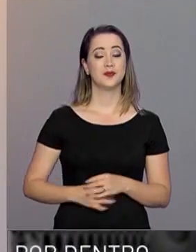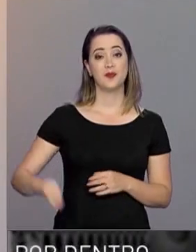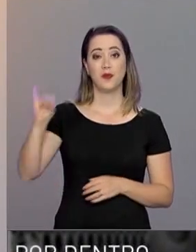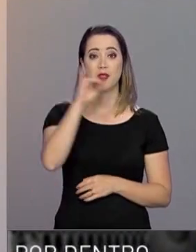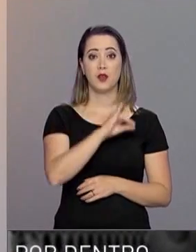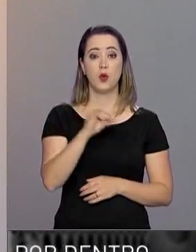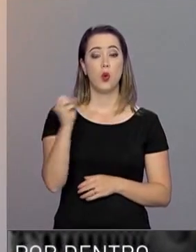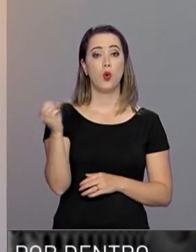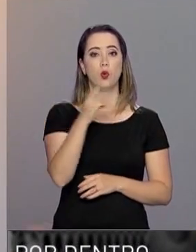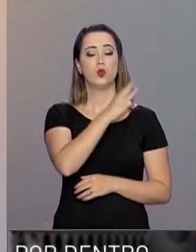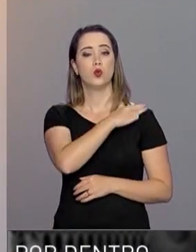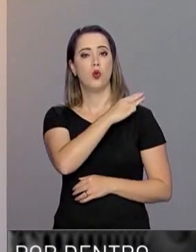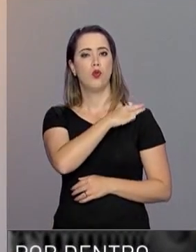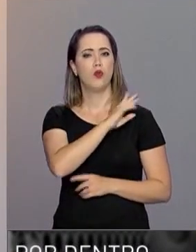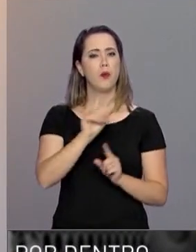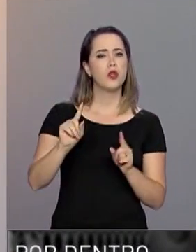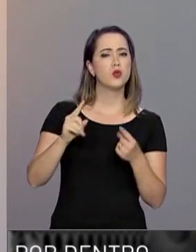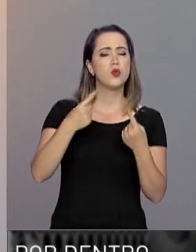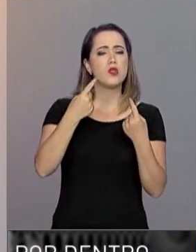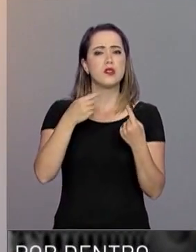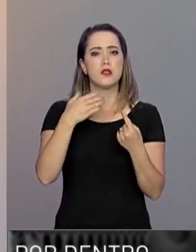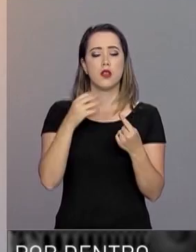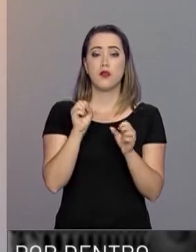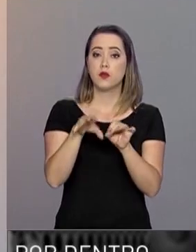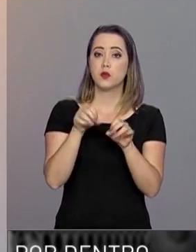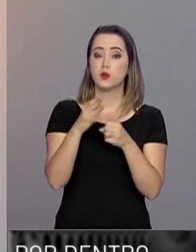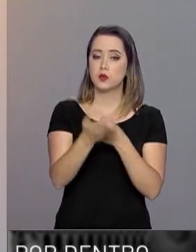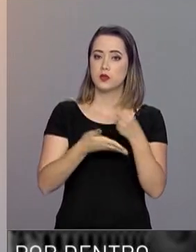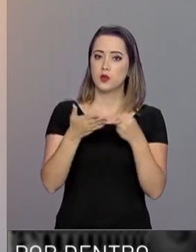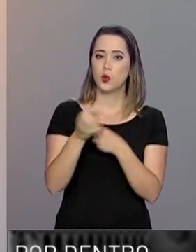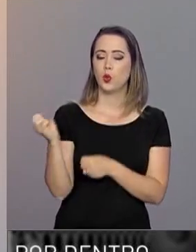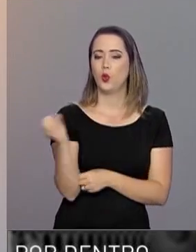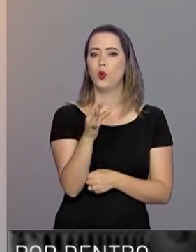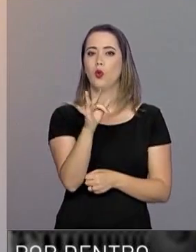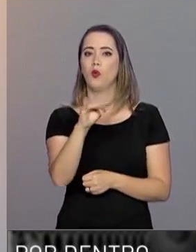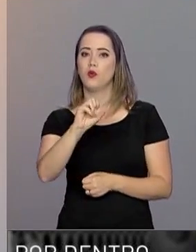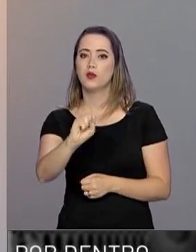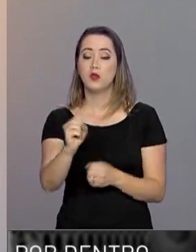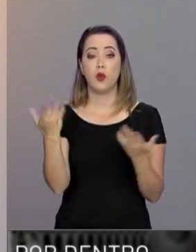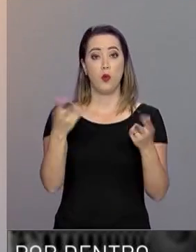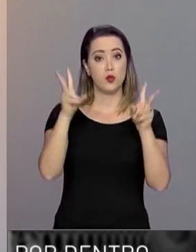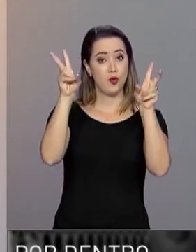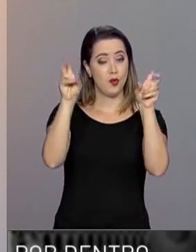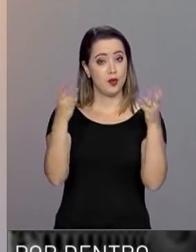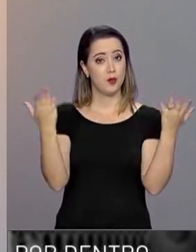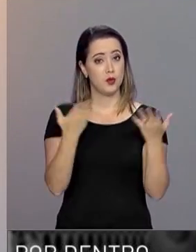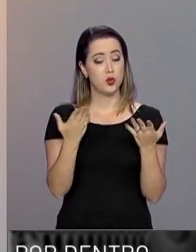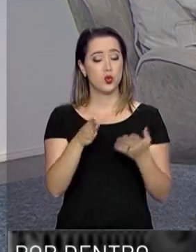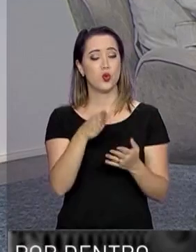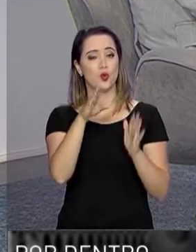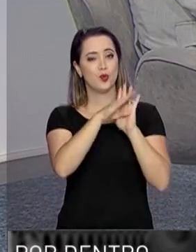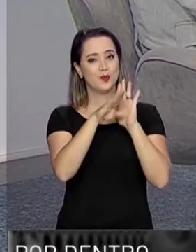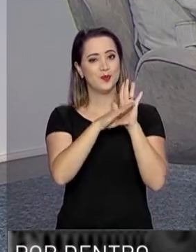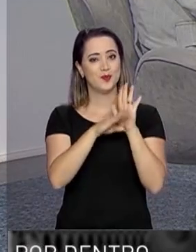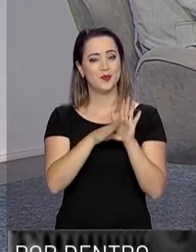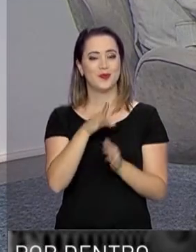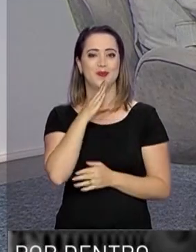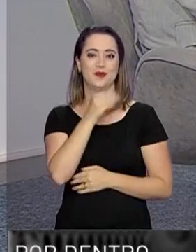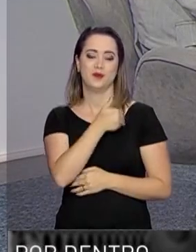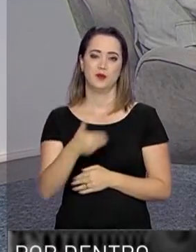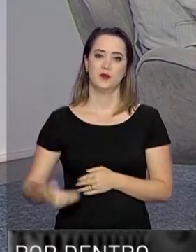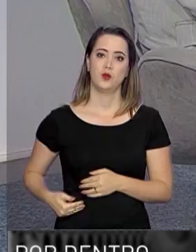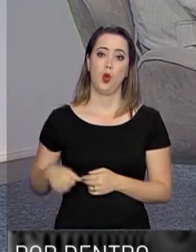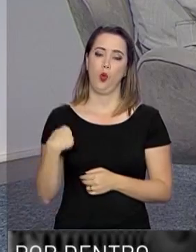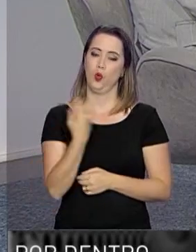Olá, reforma do ensino médio, desafios da educação básica, novo FIES. Assuntos de hoje do programa Por Dentro do Governo. O nosso convidado